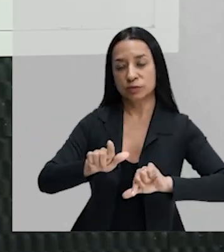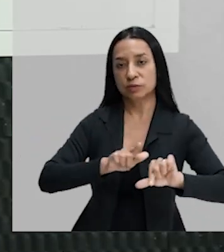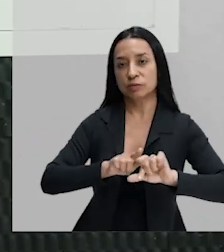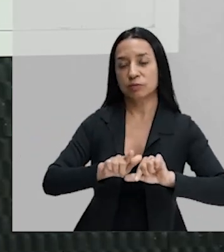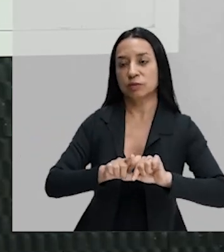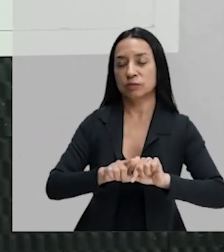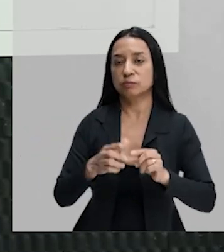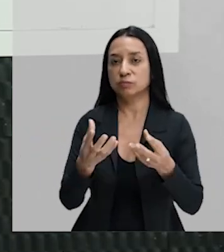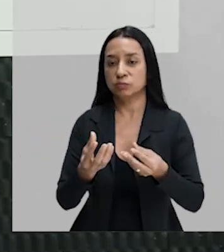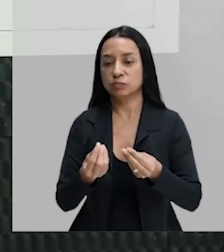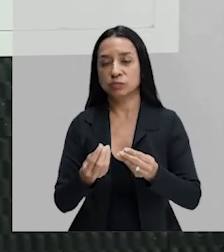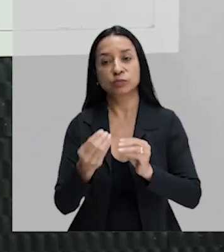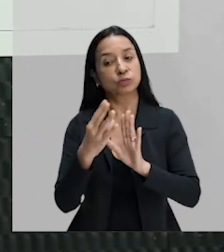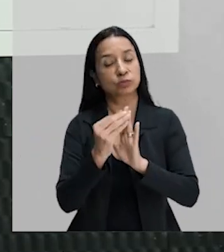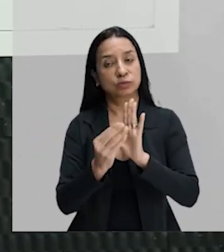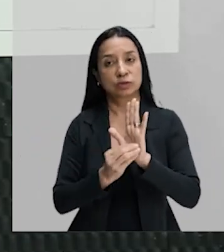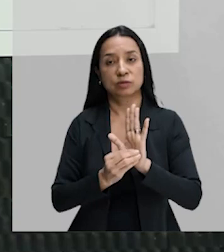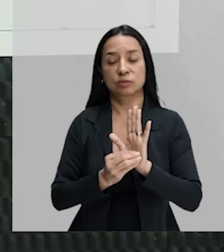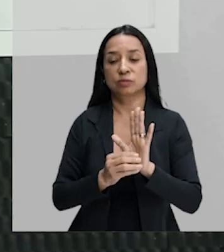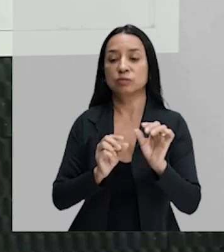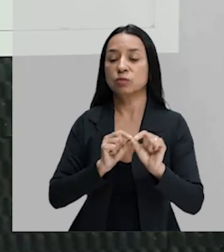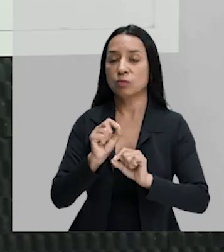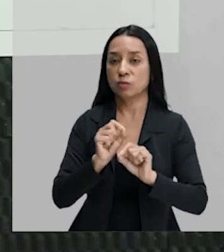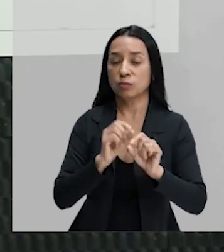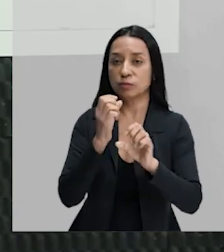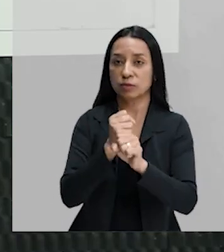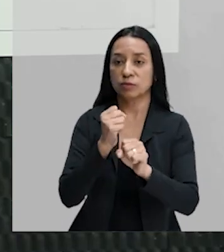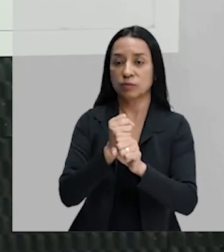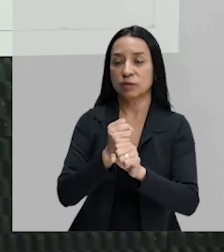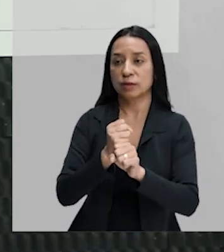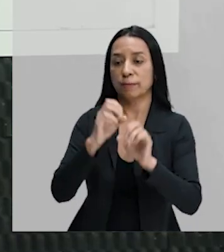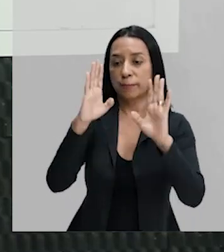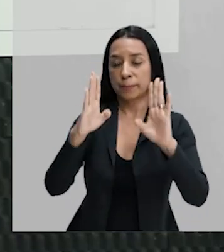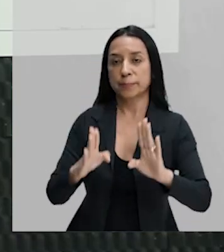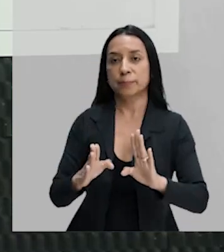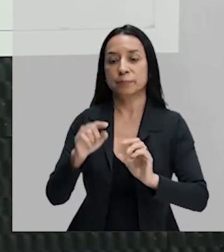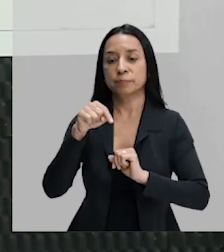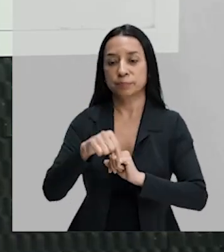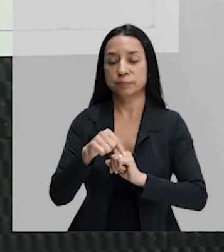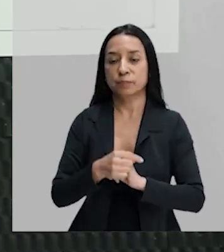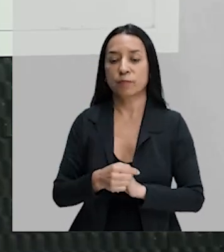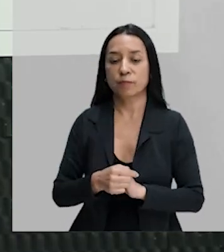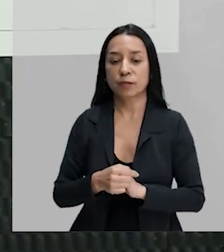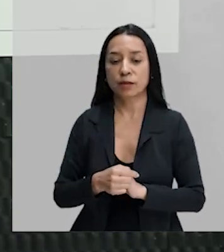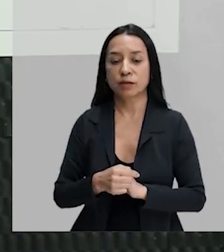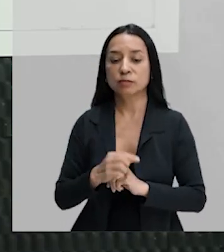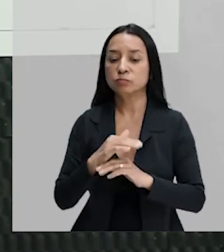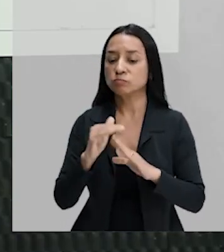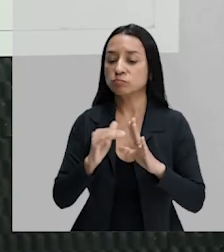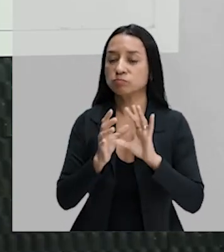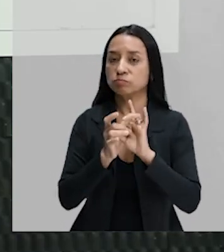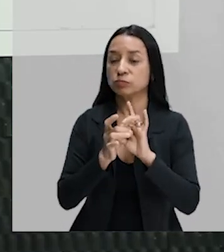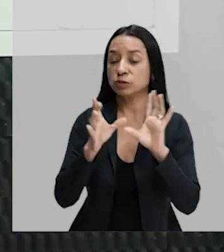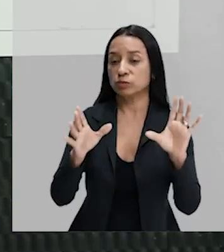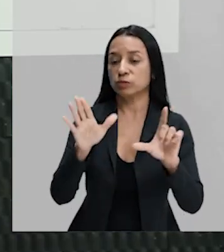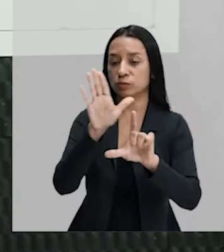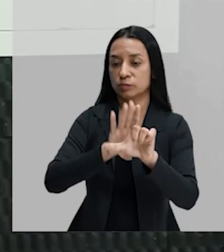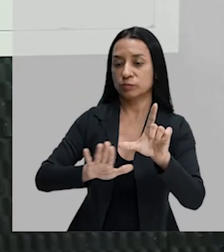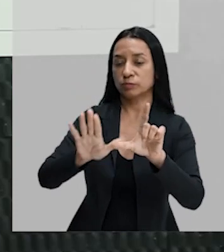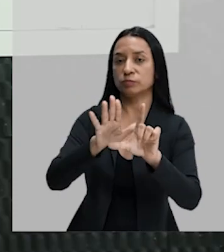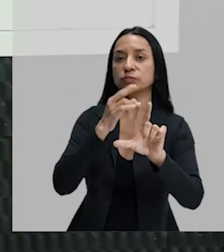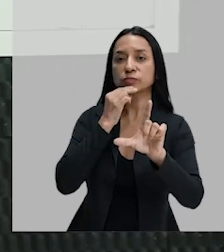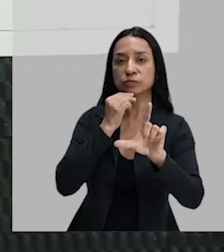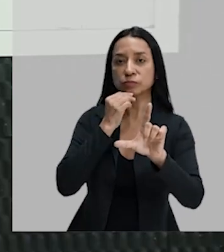bastante conteúdo formas de calcular determinante aqui com você tudo disponível lá na plataforma